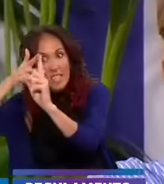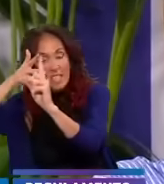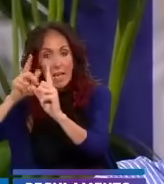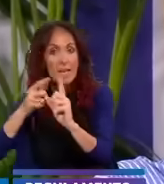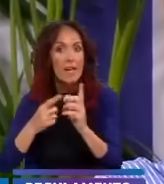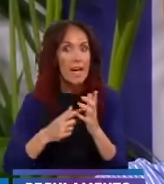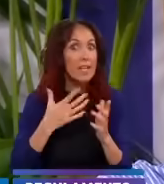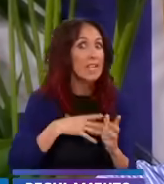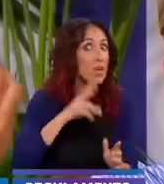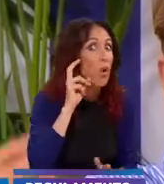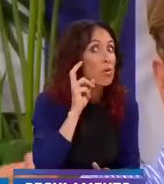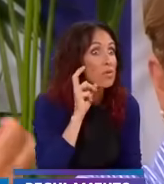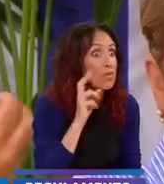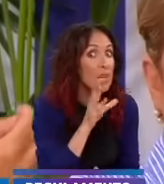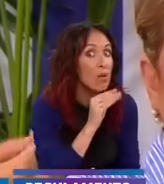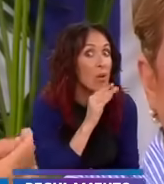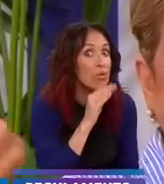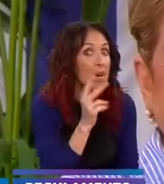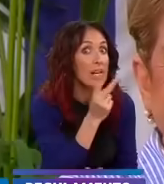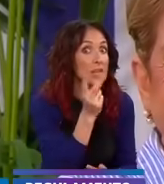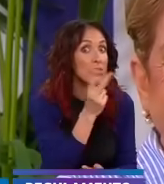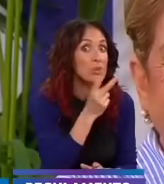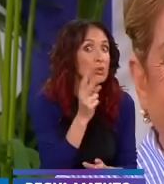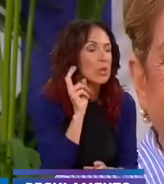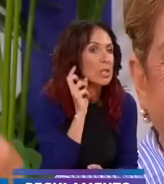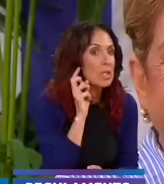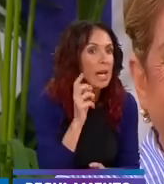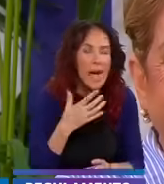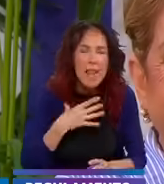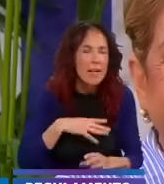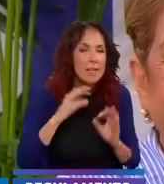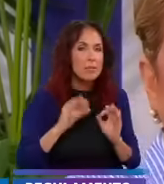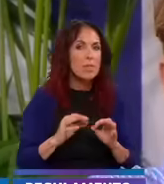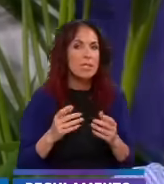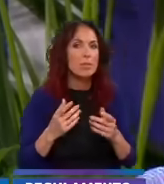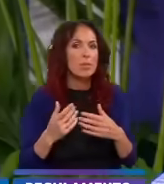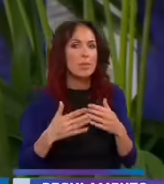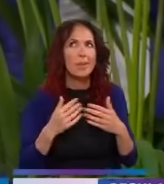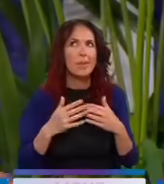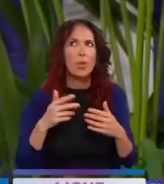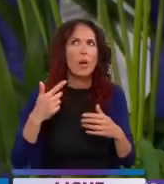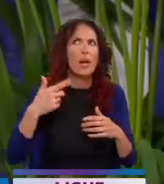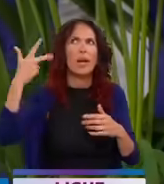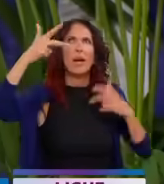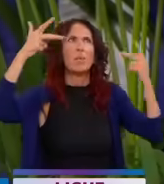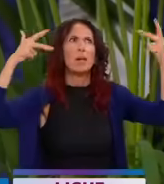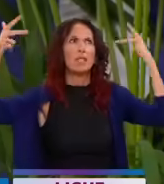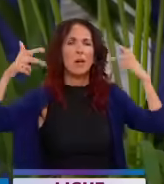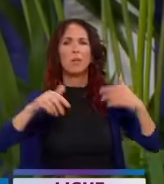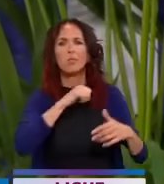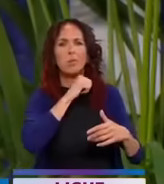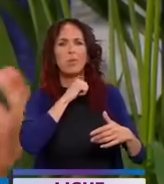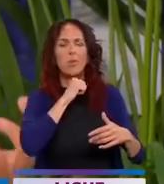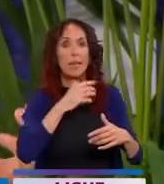dela é tão grande em ouvir o que ele está a dizer, ou o que a Marie lhe está a dizer, que ela não quer saber de mais nada.